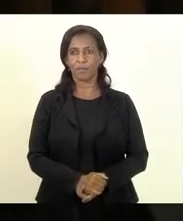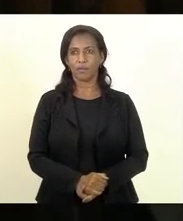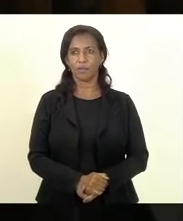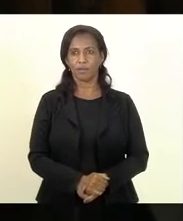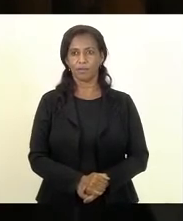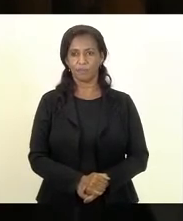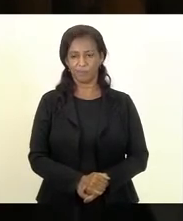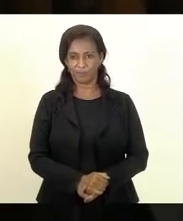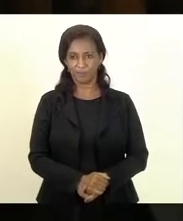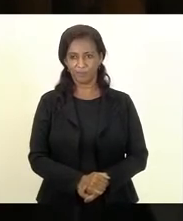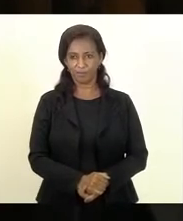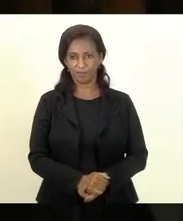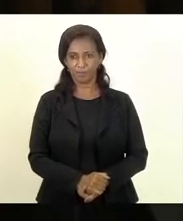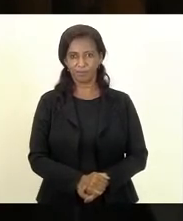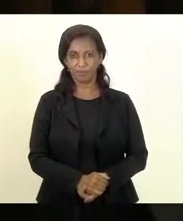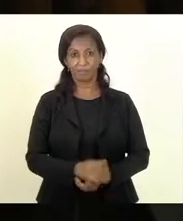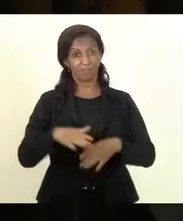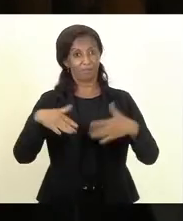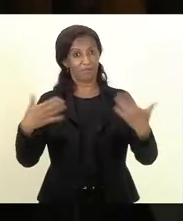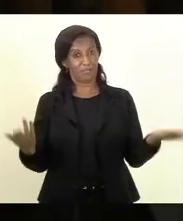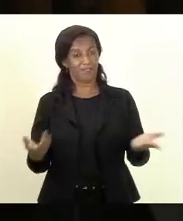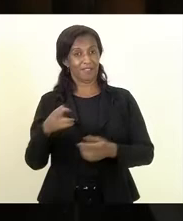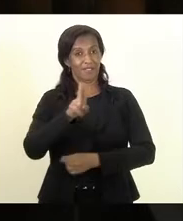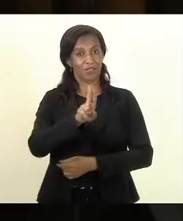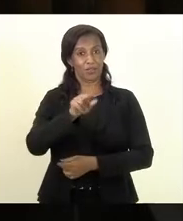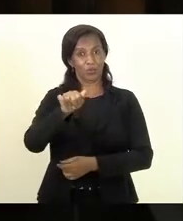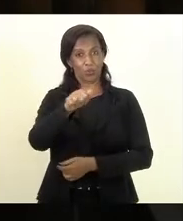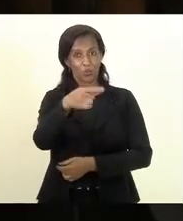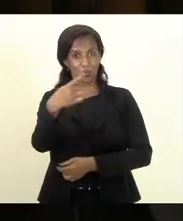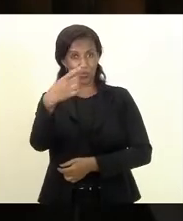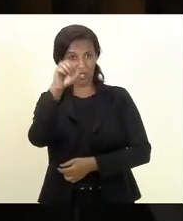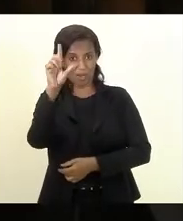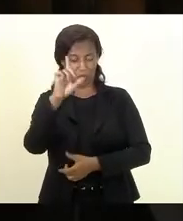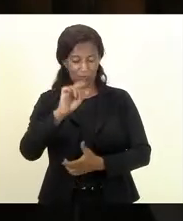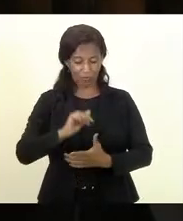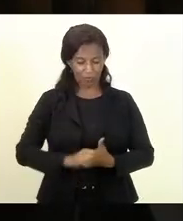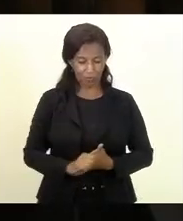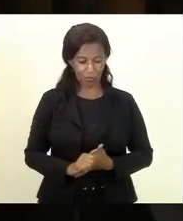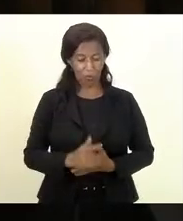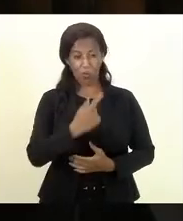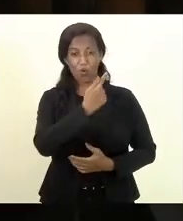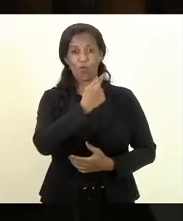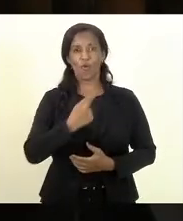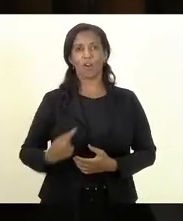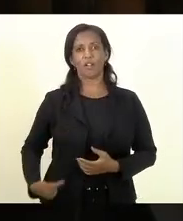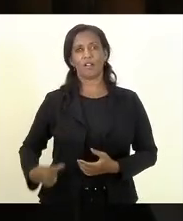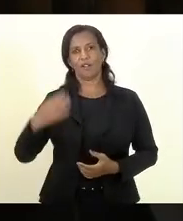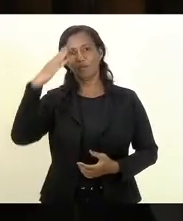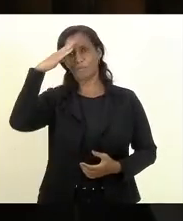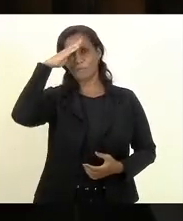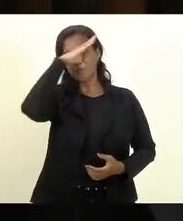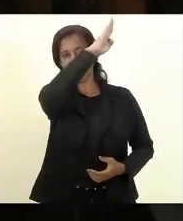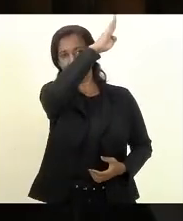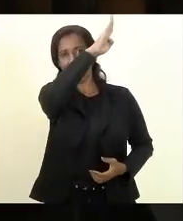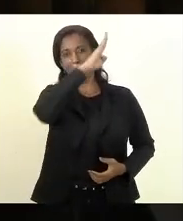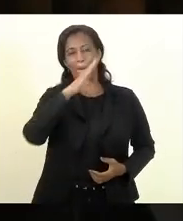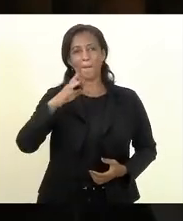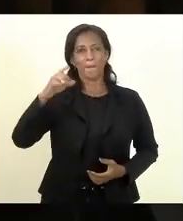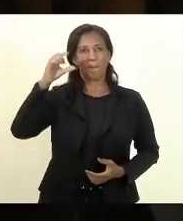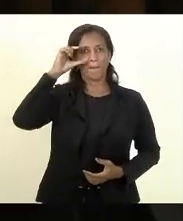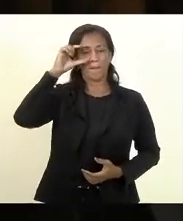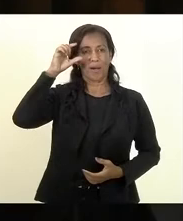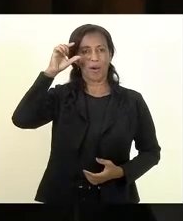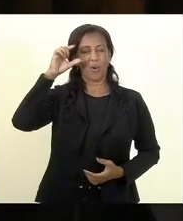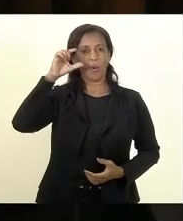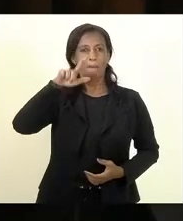Porque se a União, leia-se, governo Bolsonaro, Paulo Guedes,